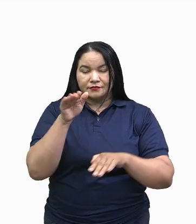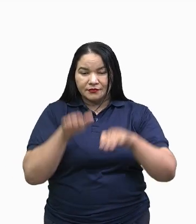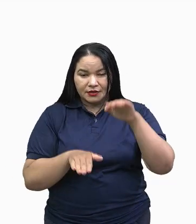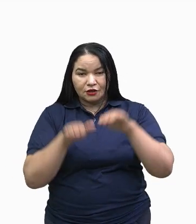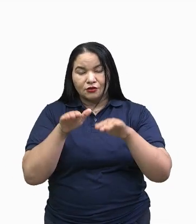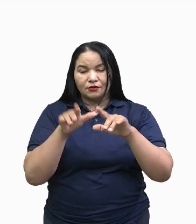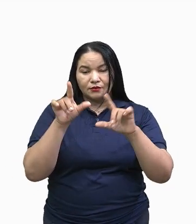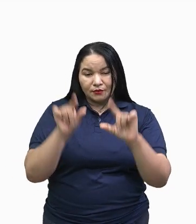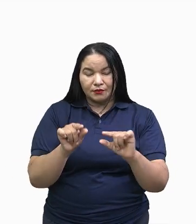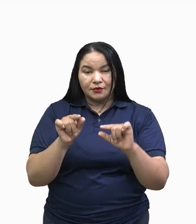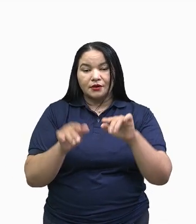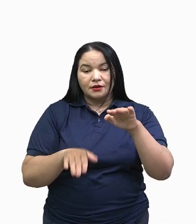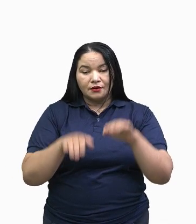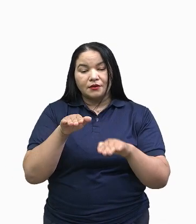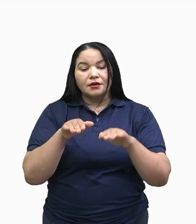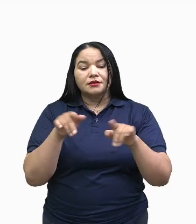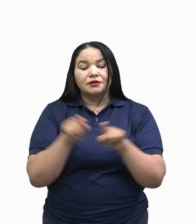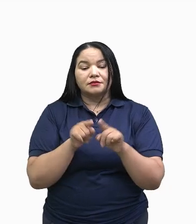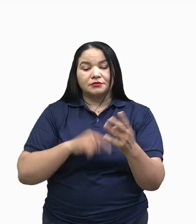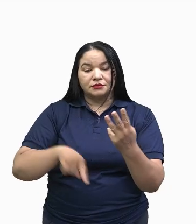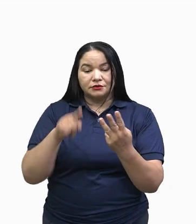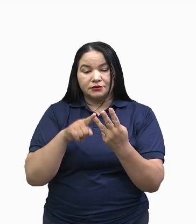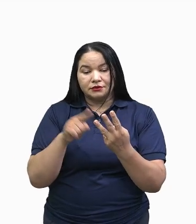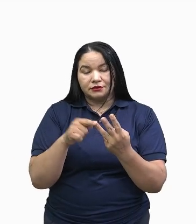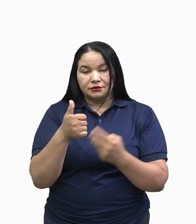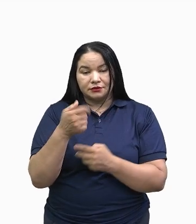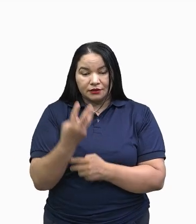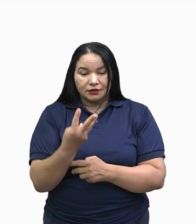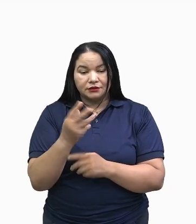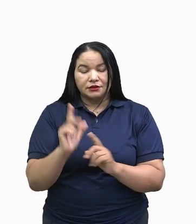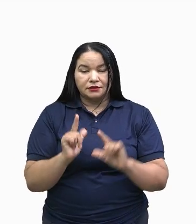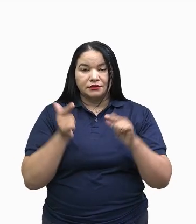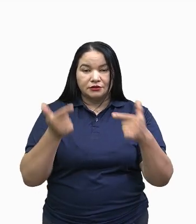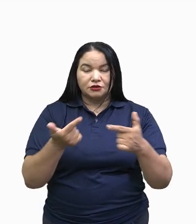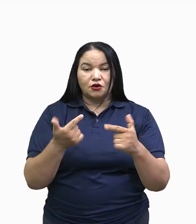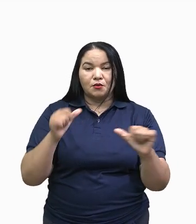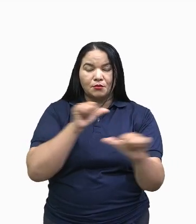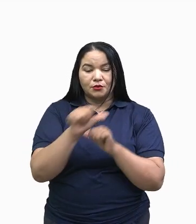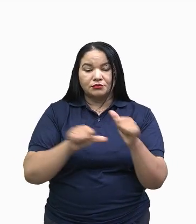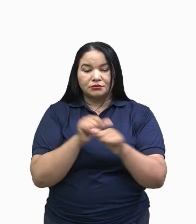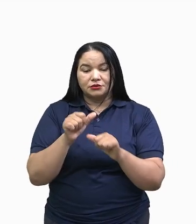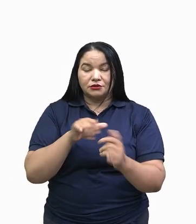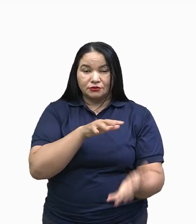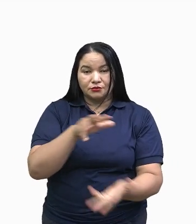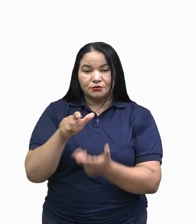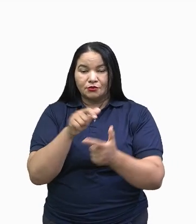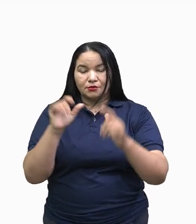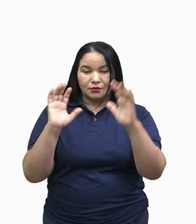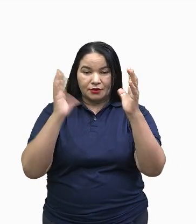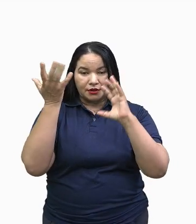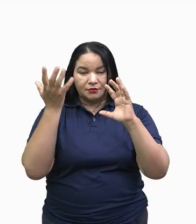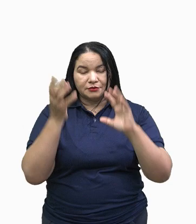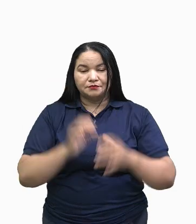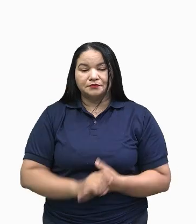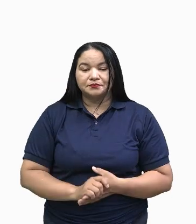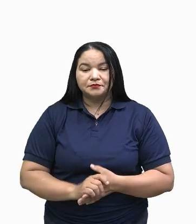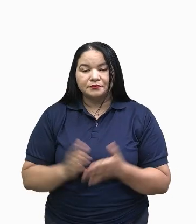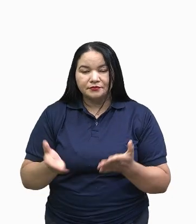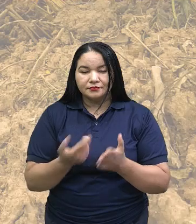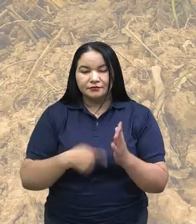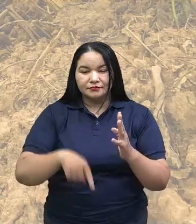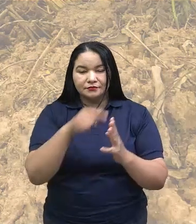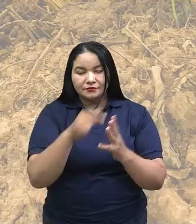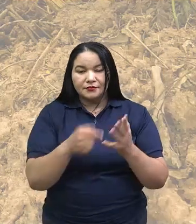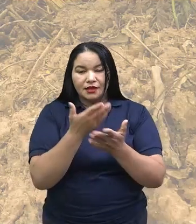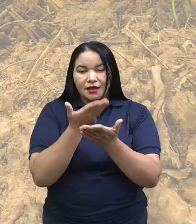também o 13, ação contra a mudança global do clima, tá? Então, aí diante, né, em